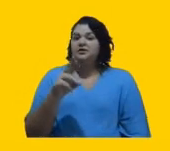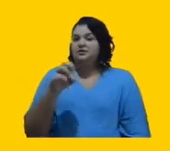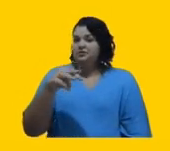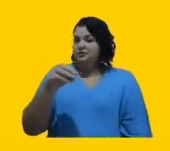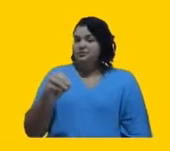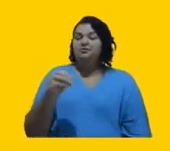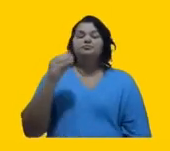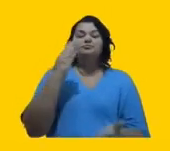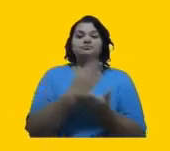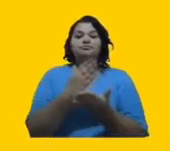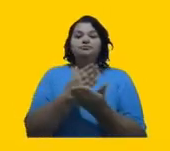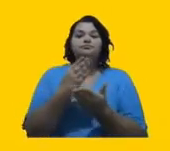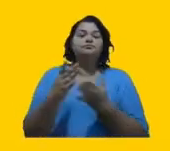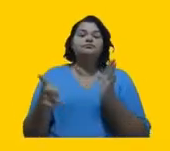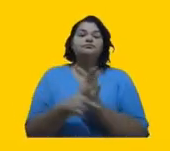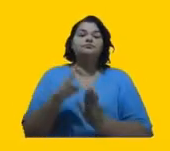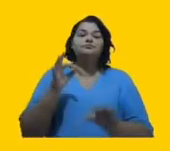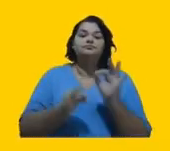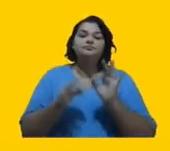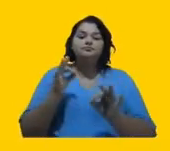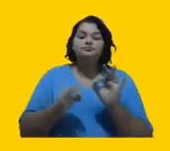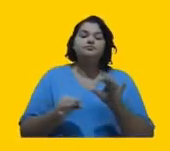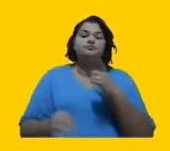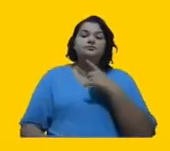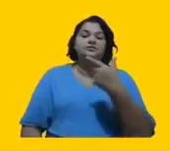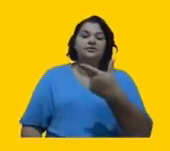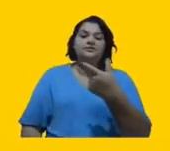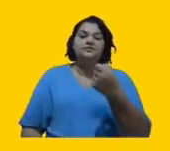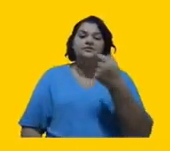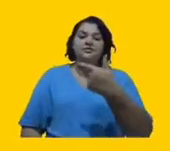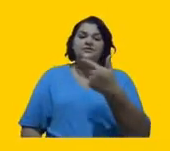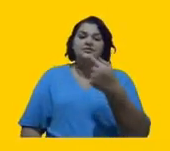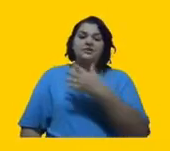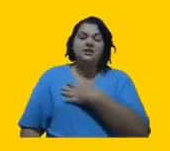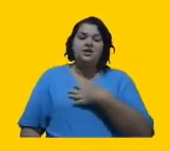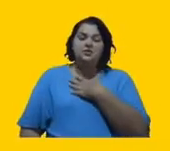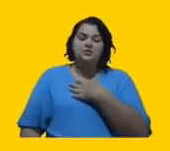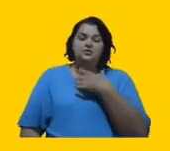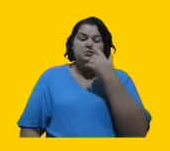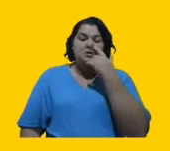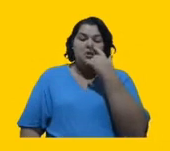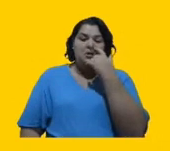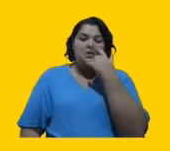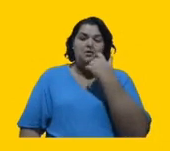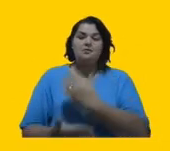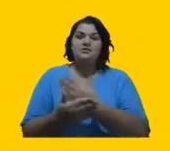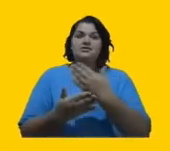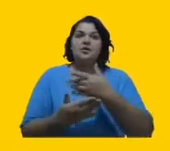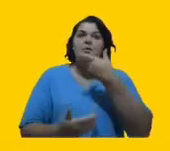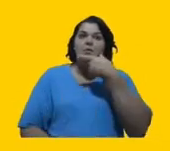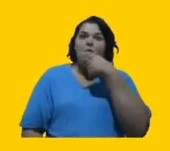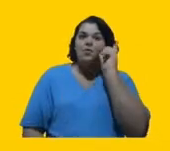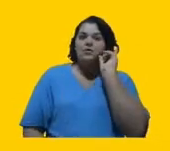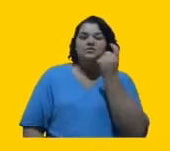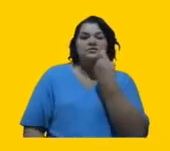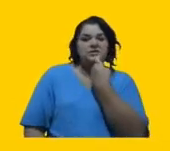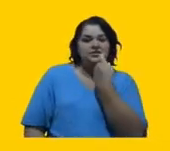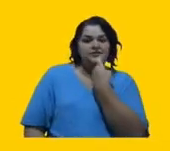desses embargos para acontecer entre 20 e 27 de agosto, ou seja, começaram ontem, na